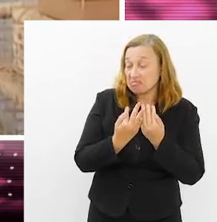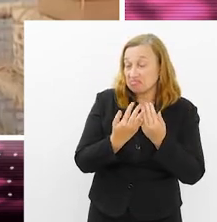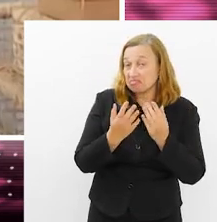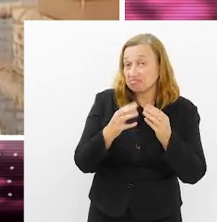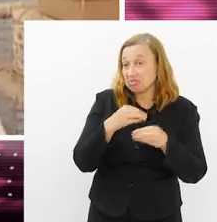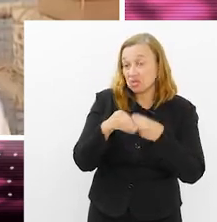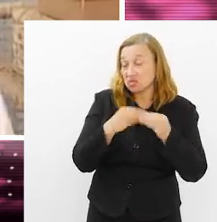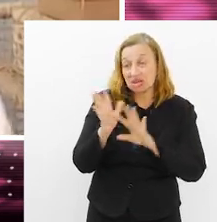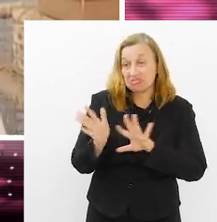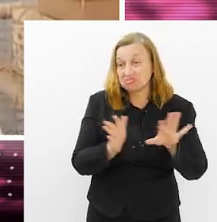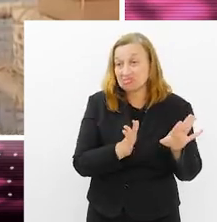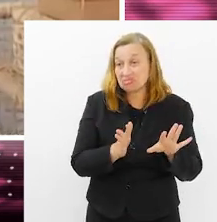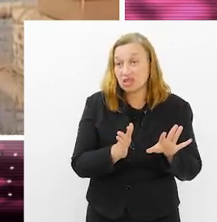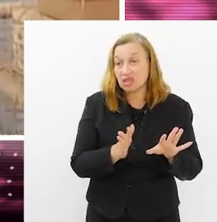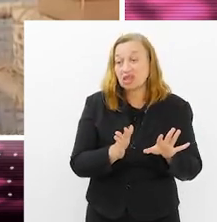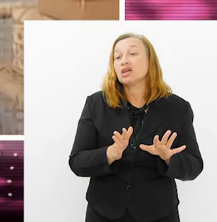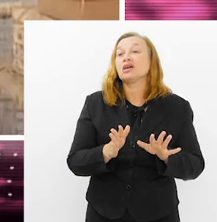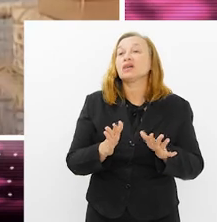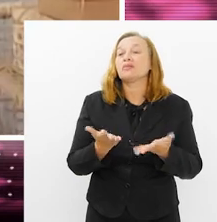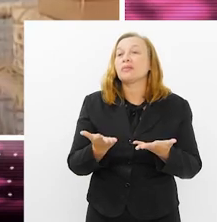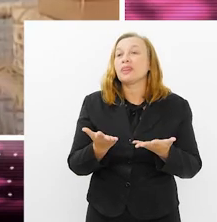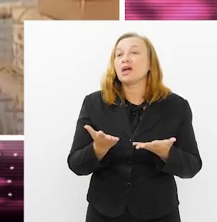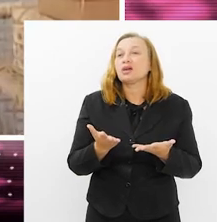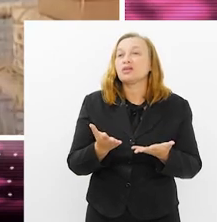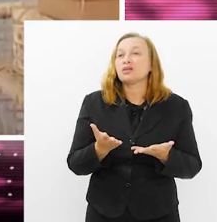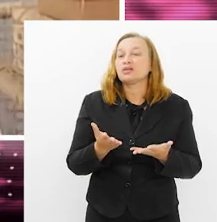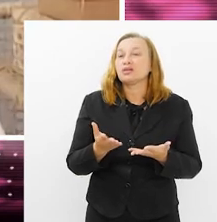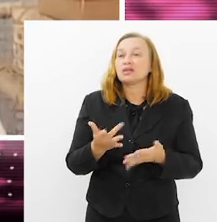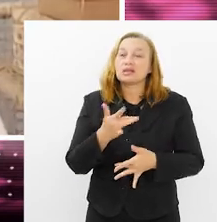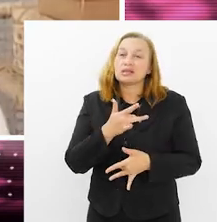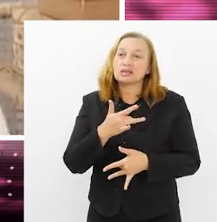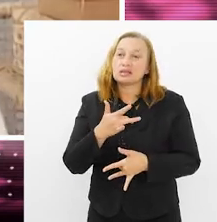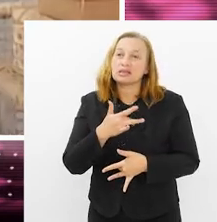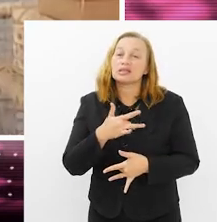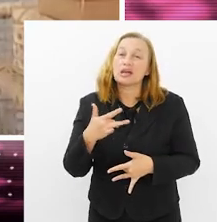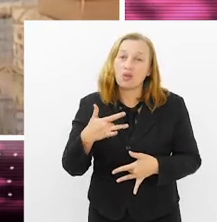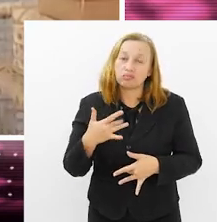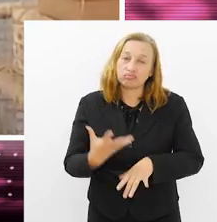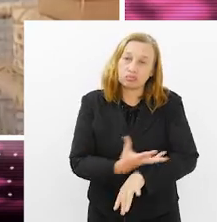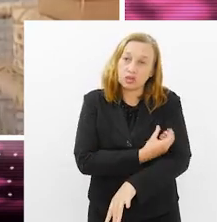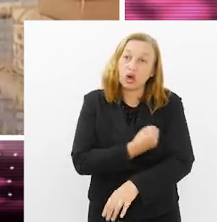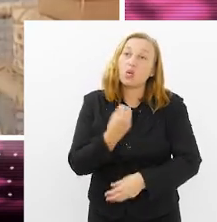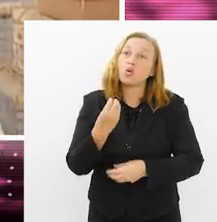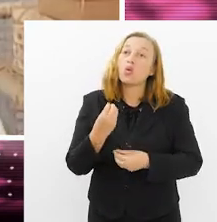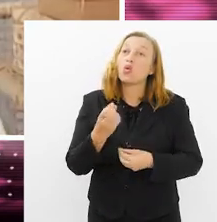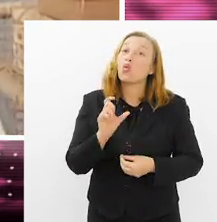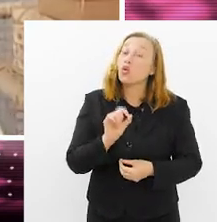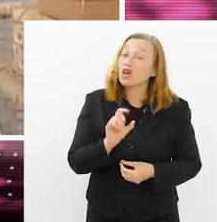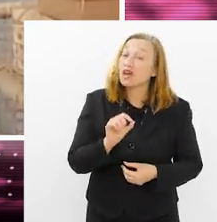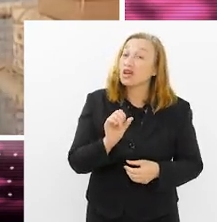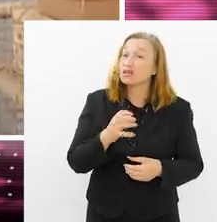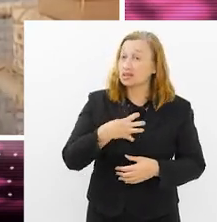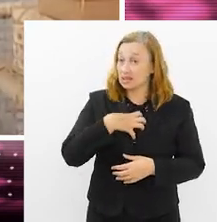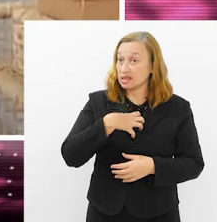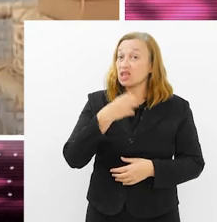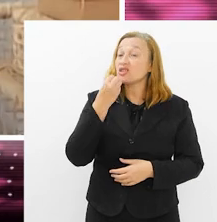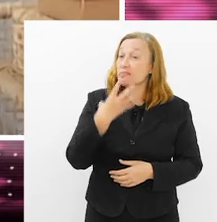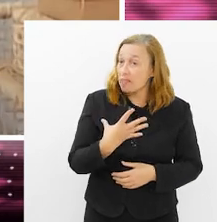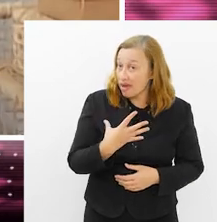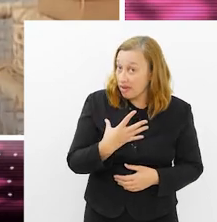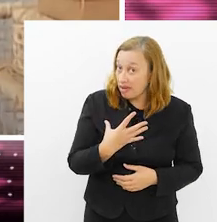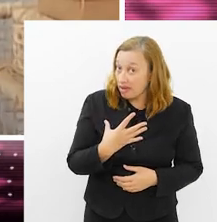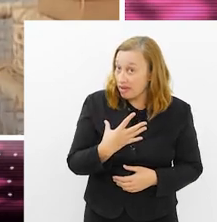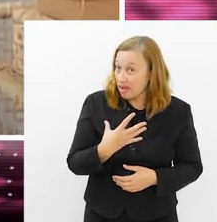enfim. Então, acima de tudo, deve estar nosso bem-estar, né? O que nos faz bem